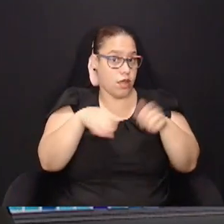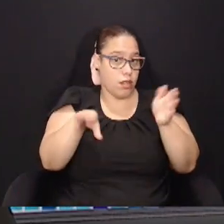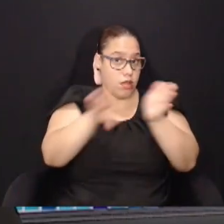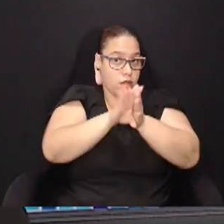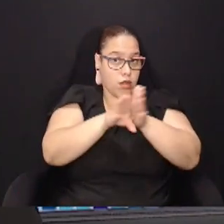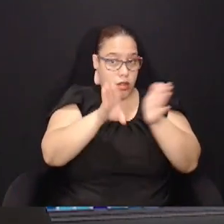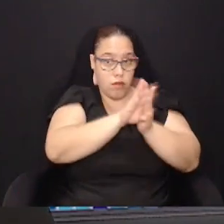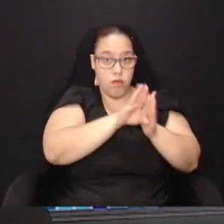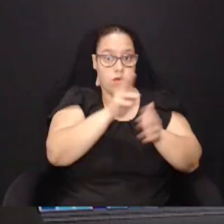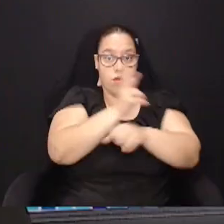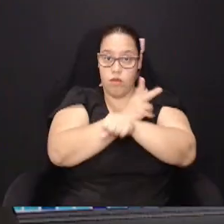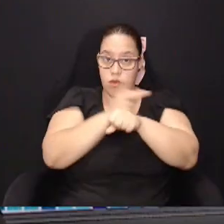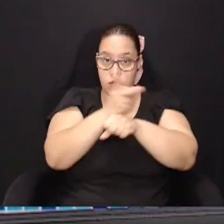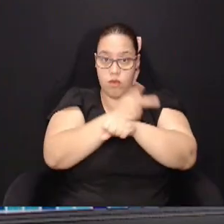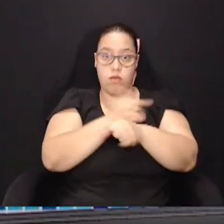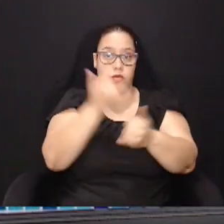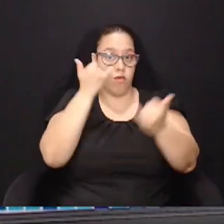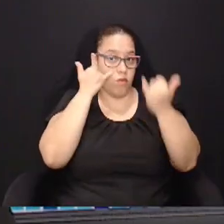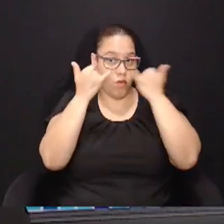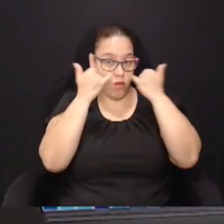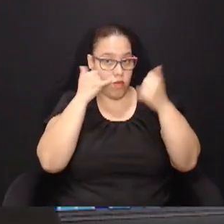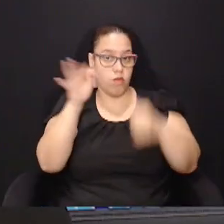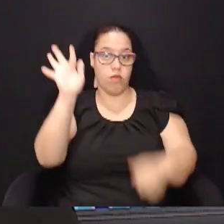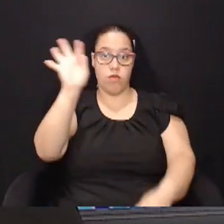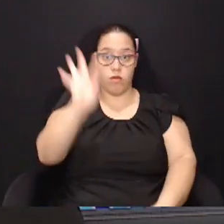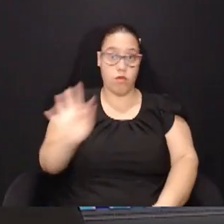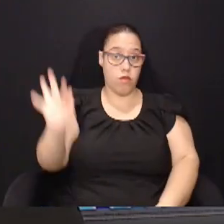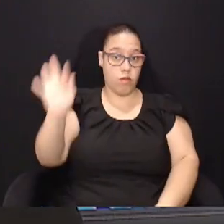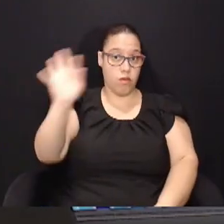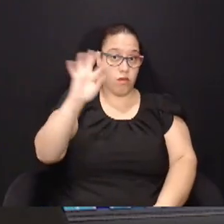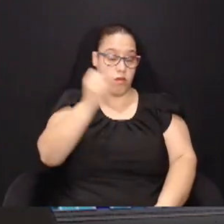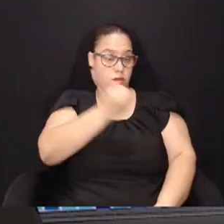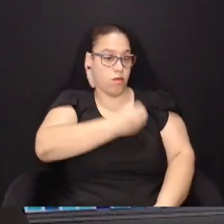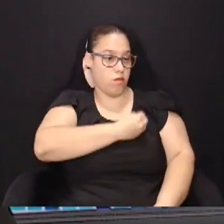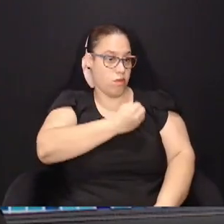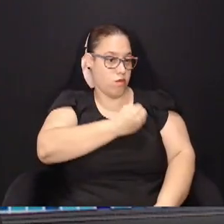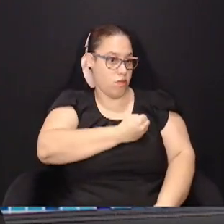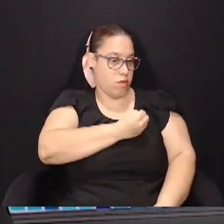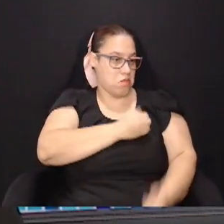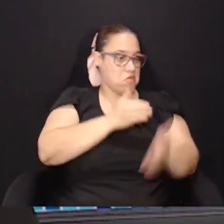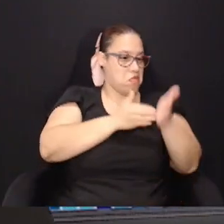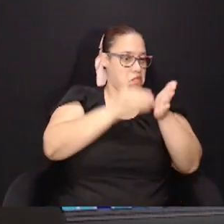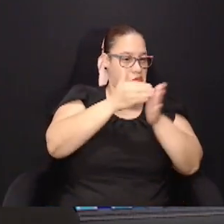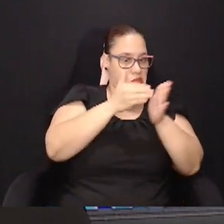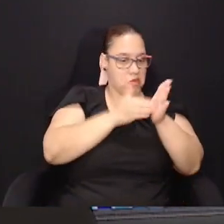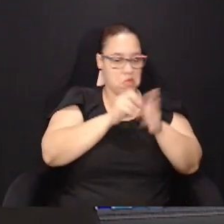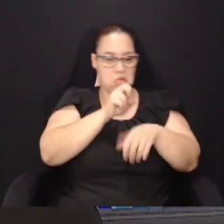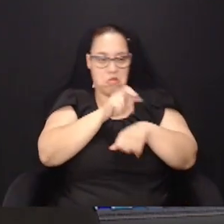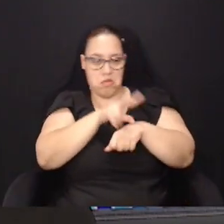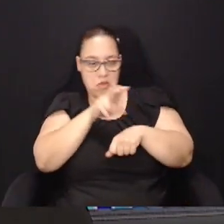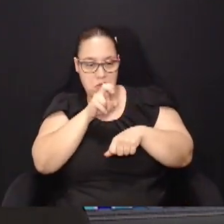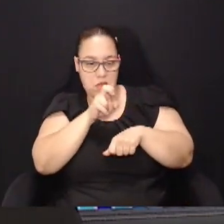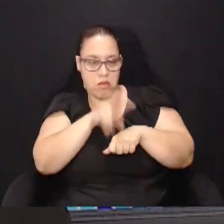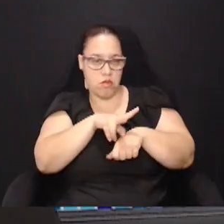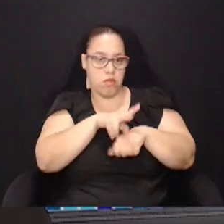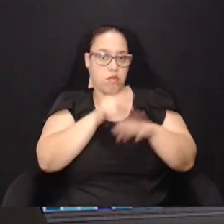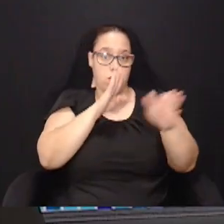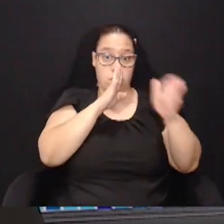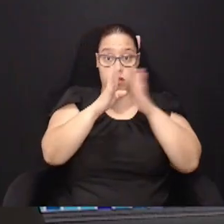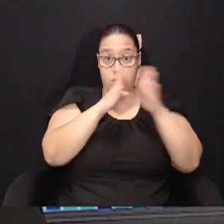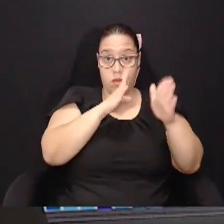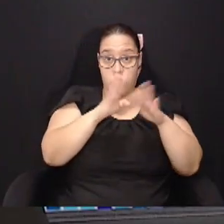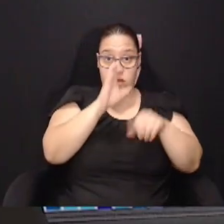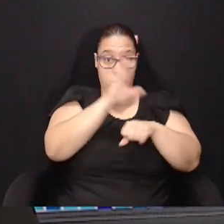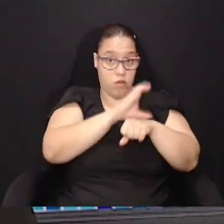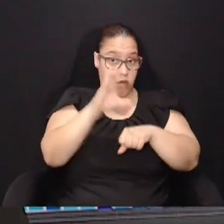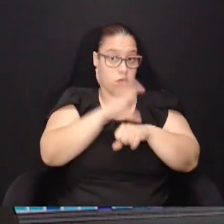as informações nas universidades de notas de corte, de quantidade de vaga, de período de curso, e essas informações